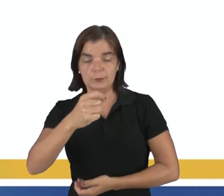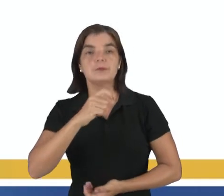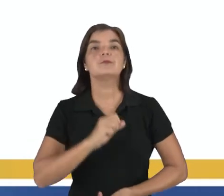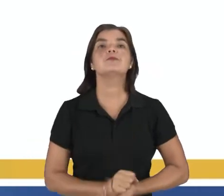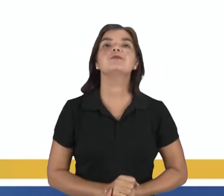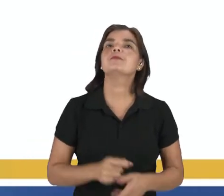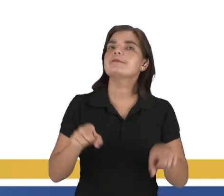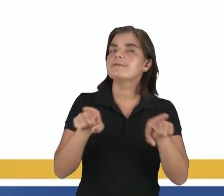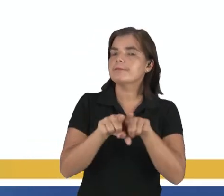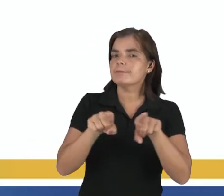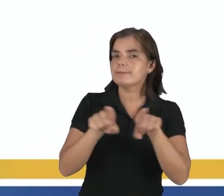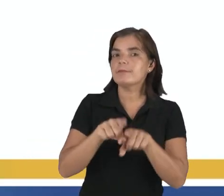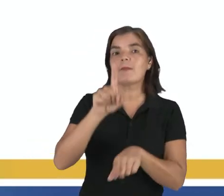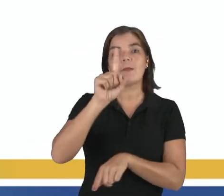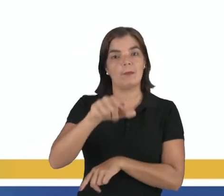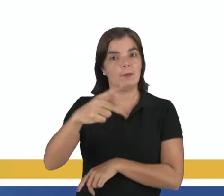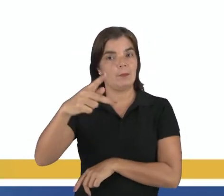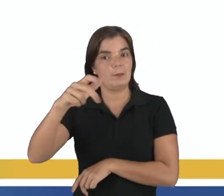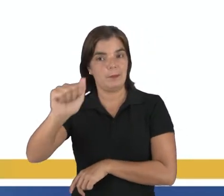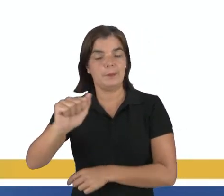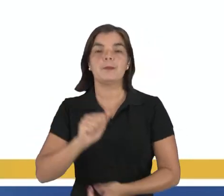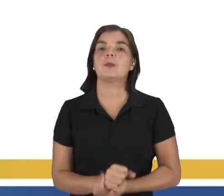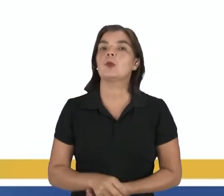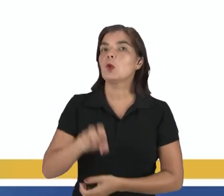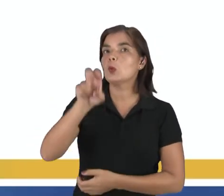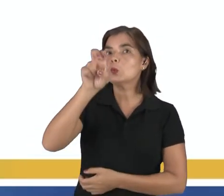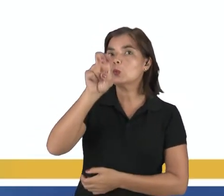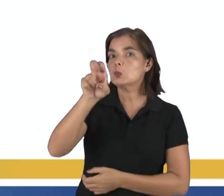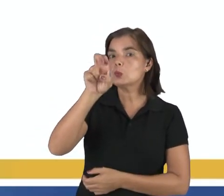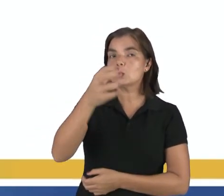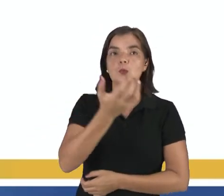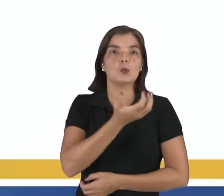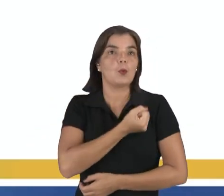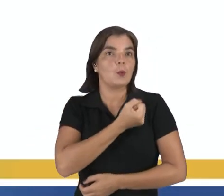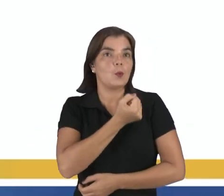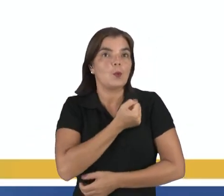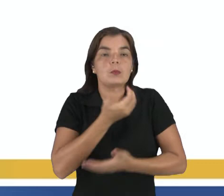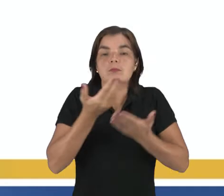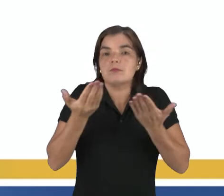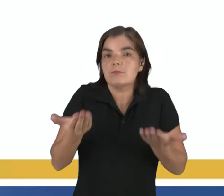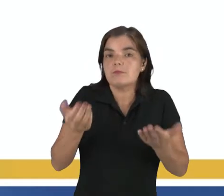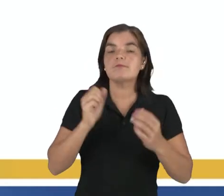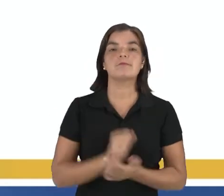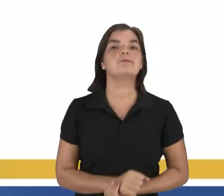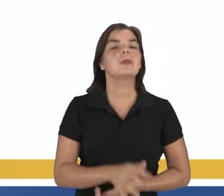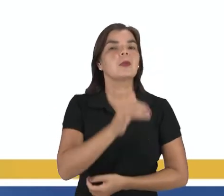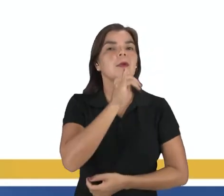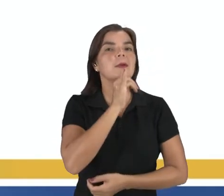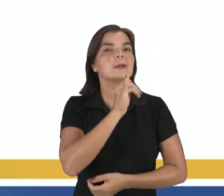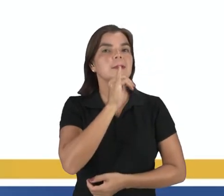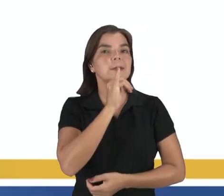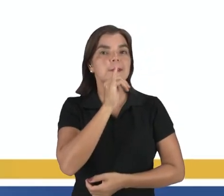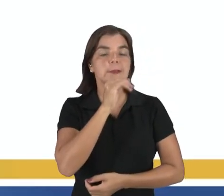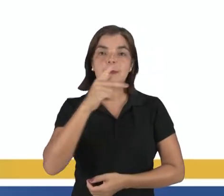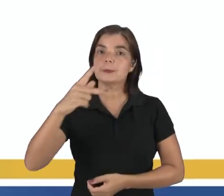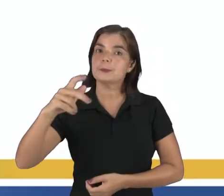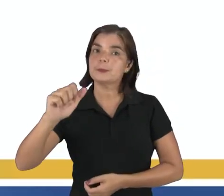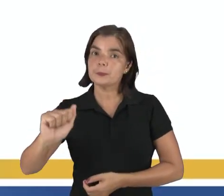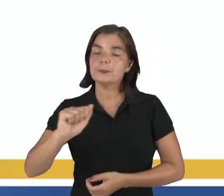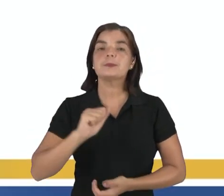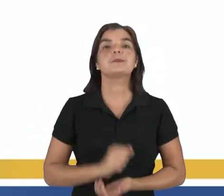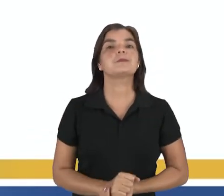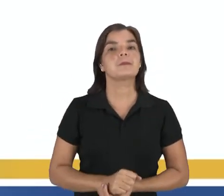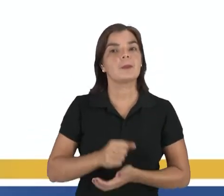20. Também é uma progressão aritmética, com 5 termos. Nesse caso, é um exemplo de progressão